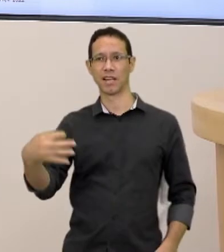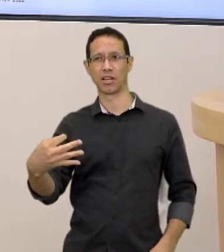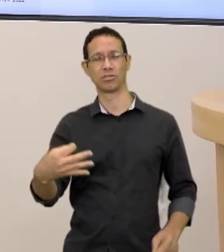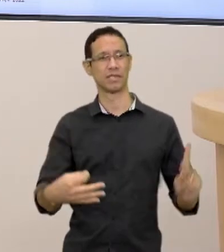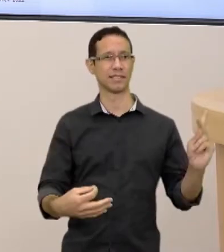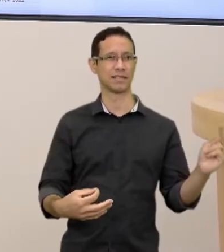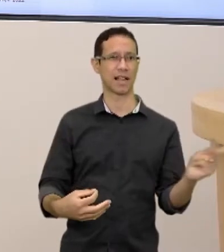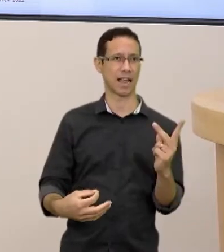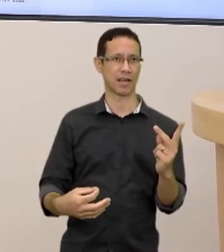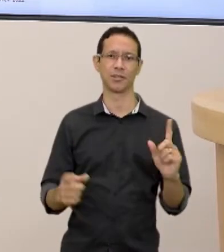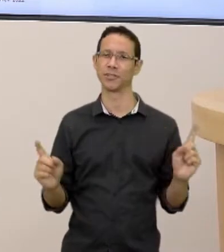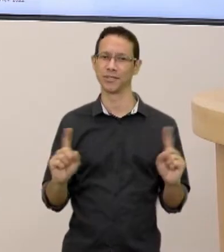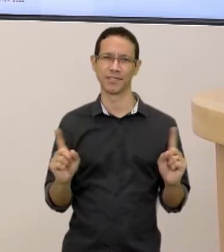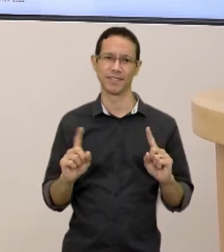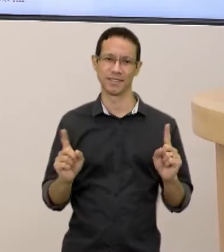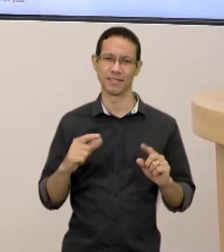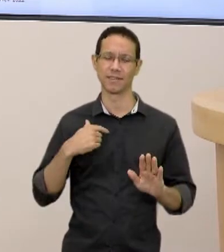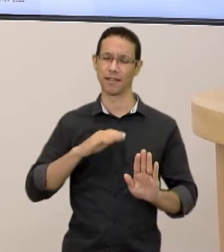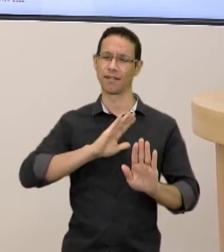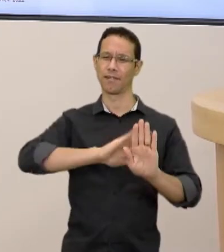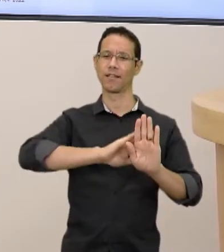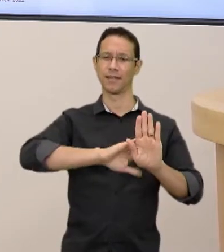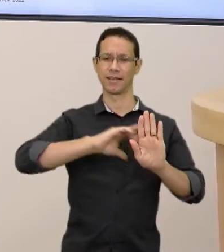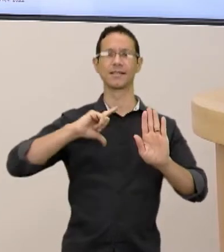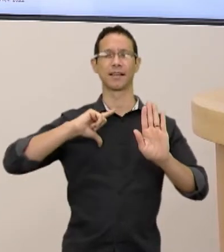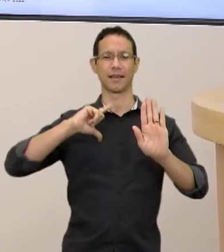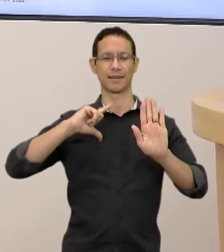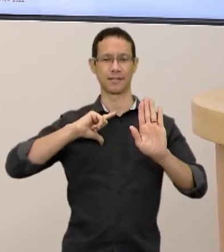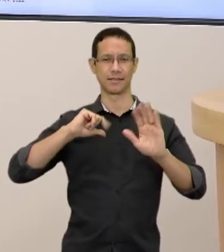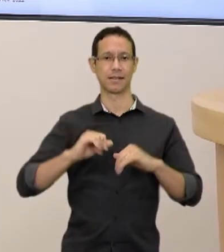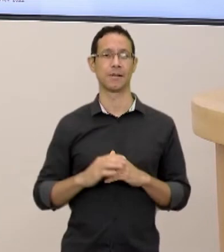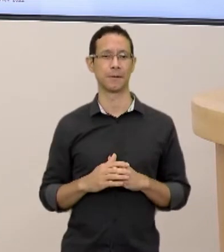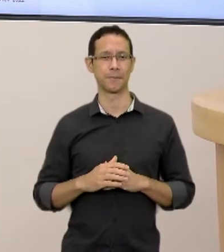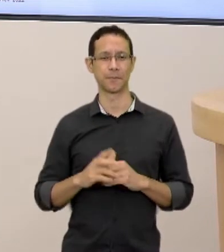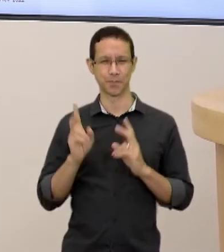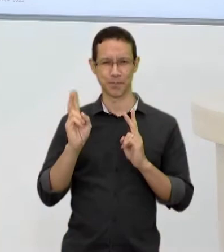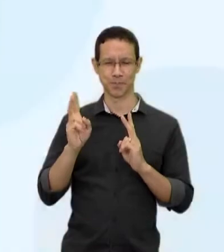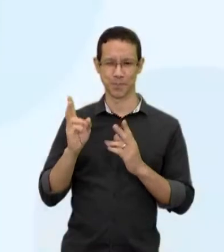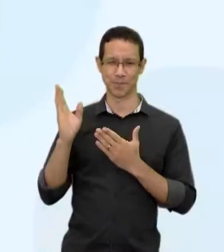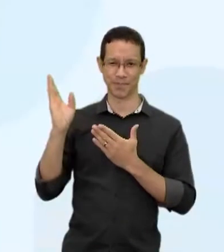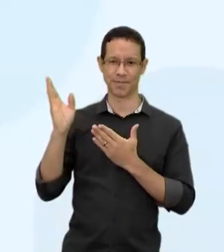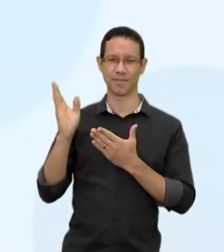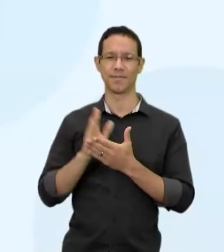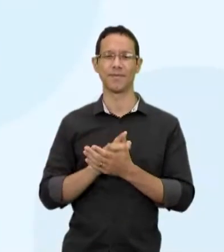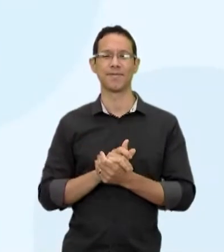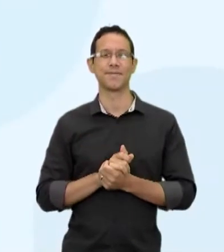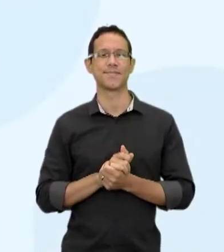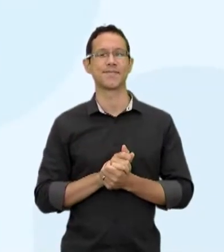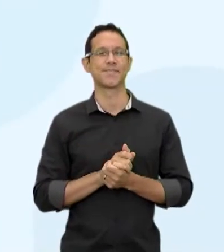errado, né? Tem muita coisa aí por trás, tá? Então, continuando aí a nossa leitura, vamos lá?